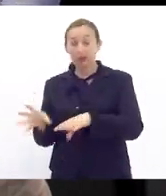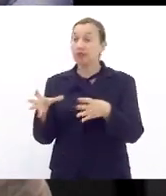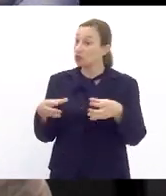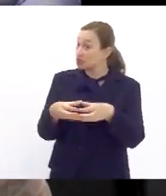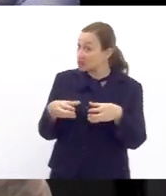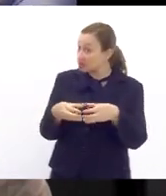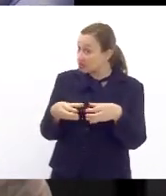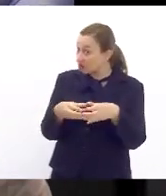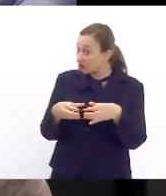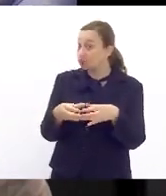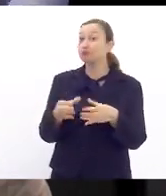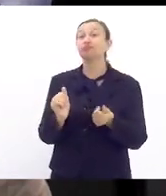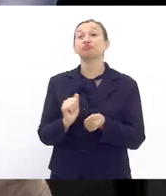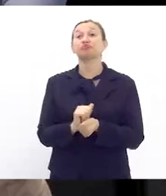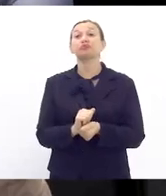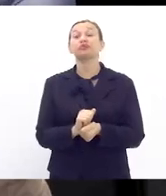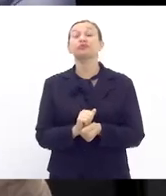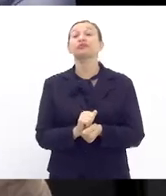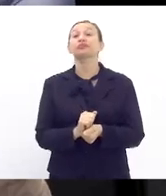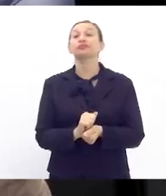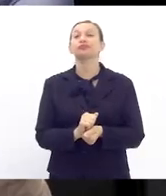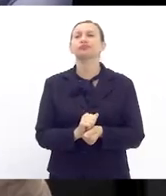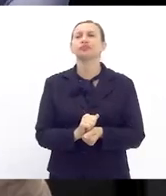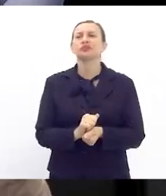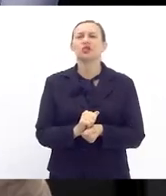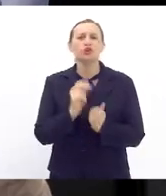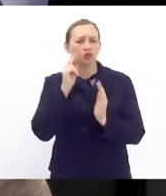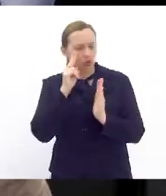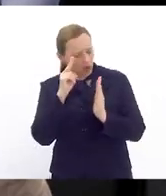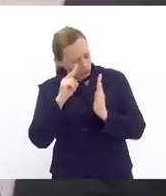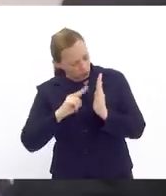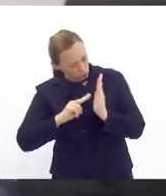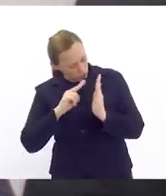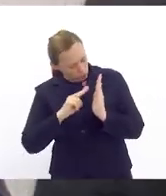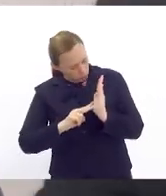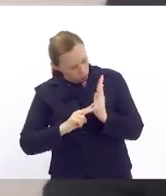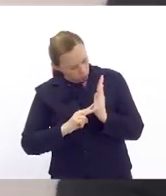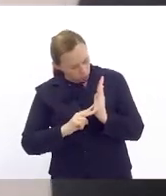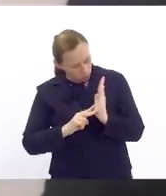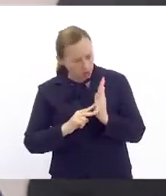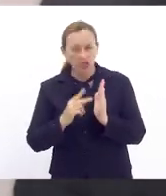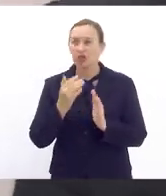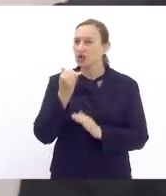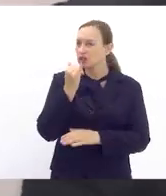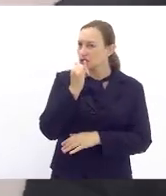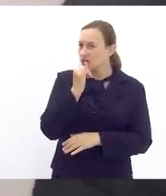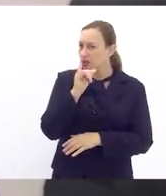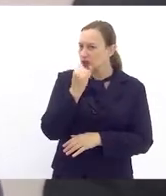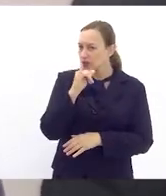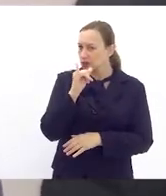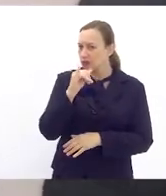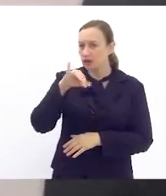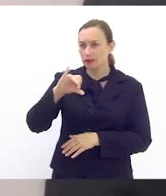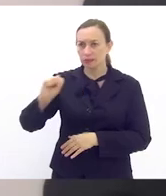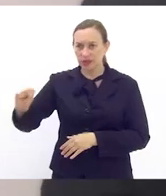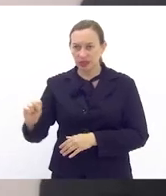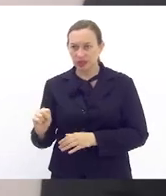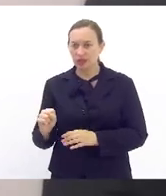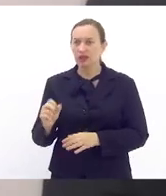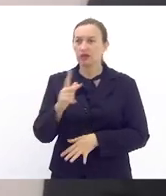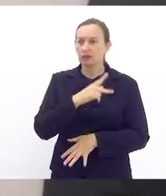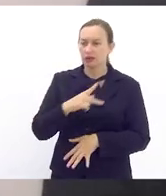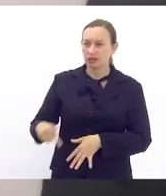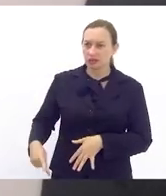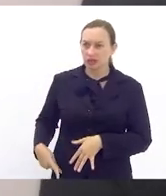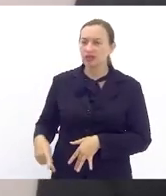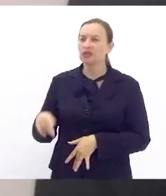vou encaminhar para ambos começa lendo Ofício aqui direcionada comissão de milhas de energia ao presidente Tiago Rangel e o deputado